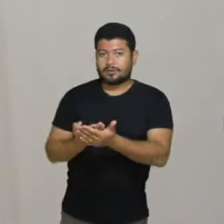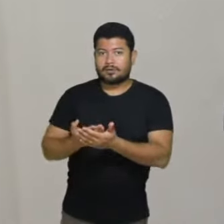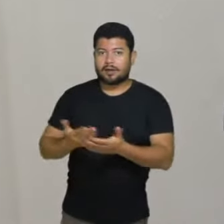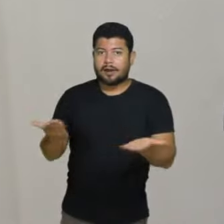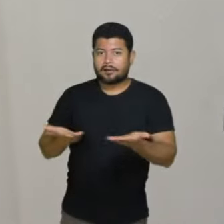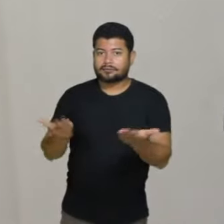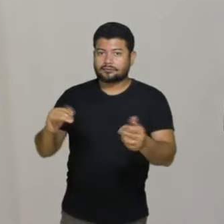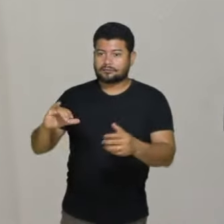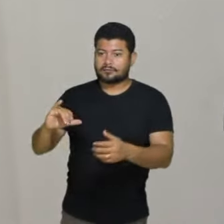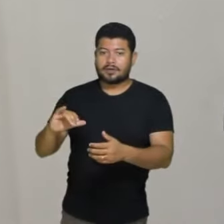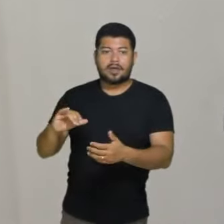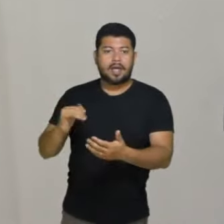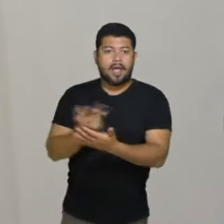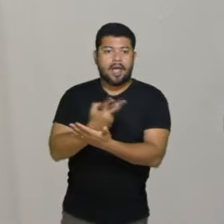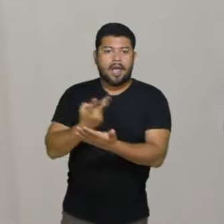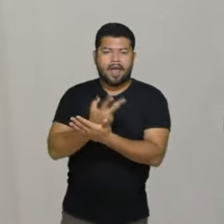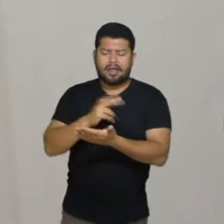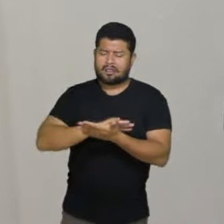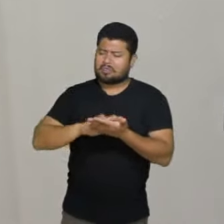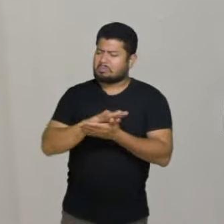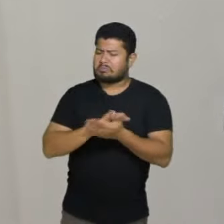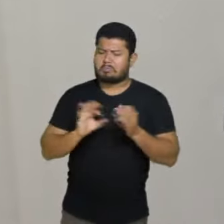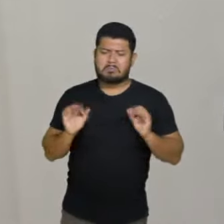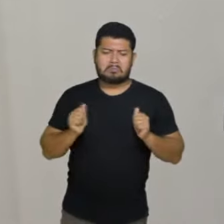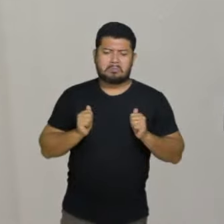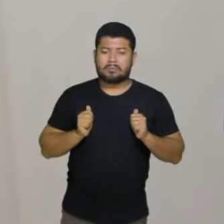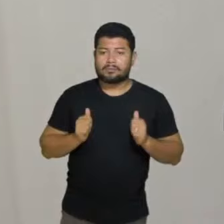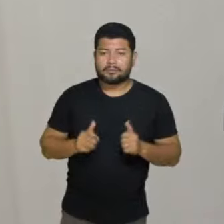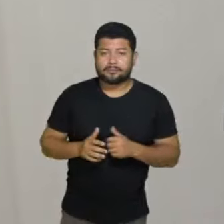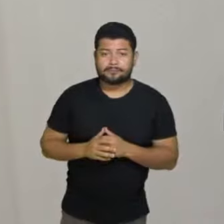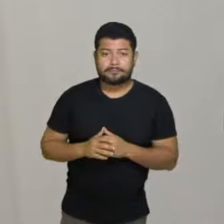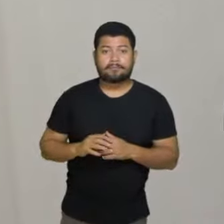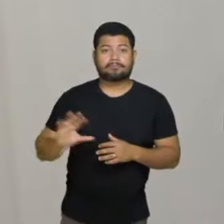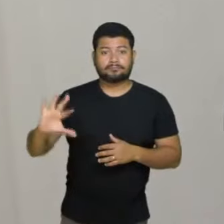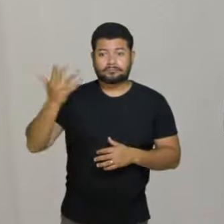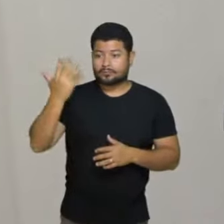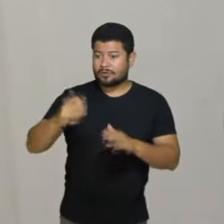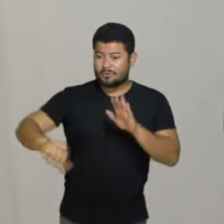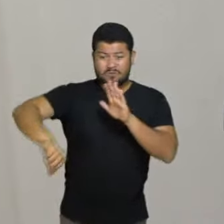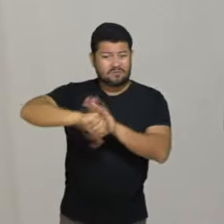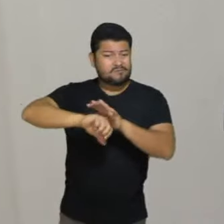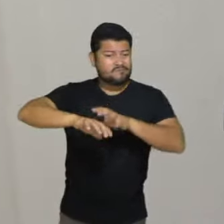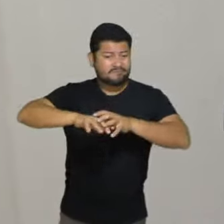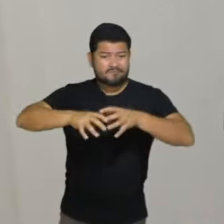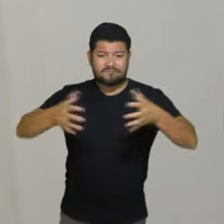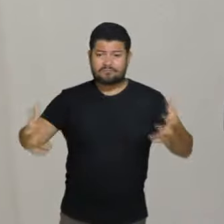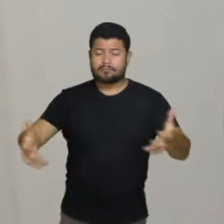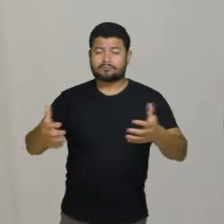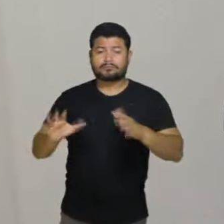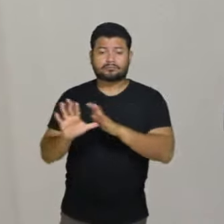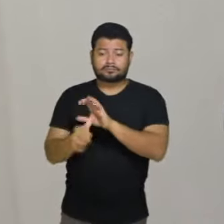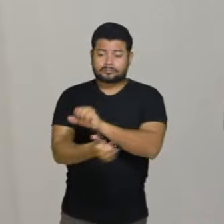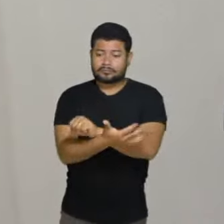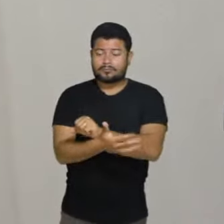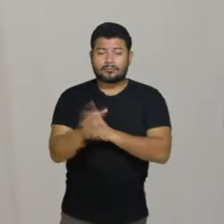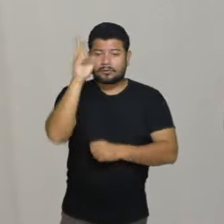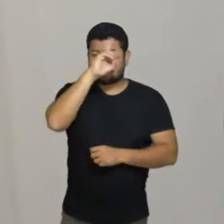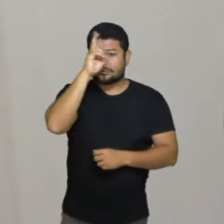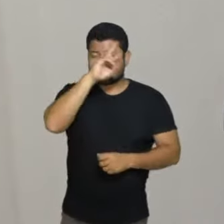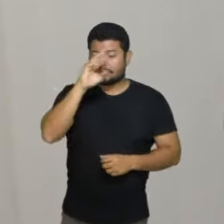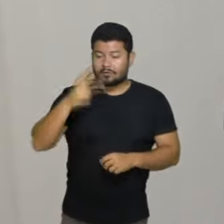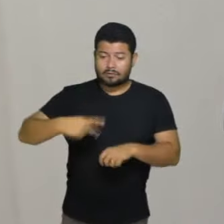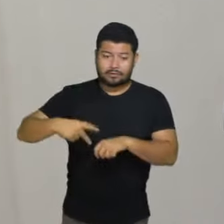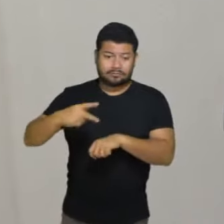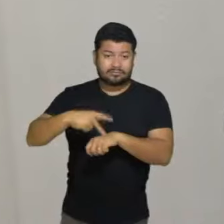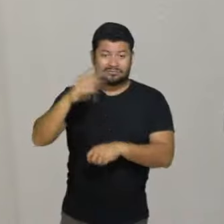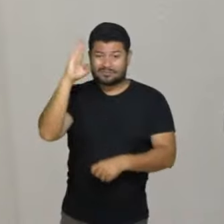aconteceu no passado. O que aconteceu foi o maior crime de corrupção da história desse país.